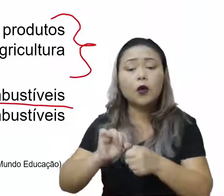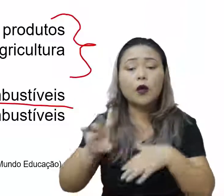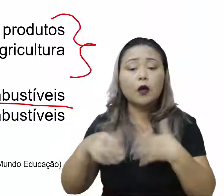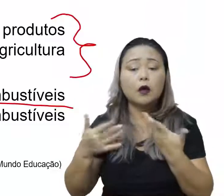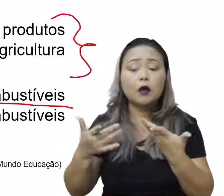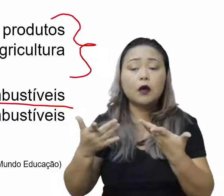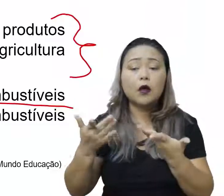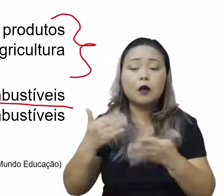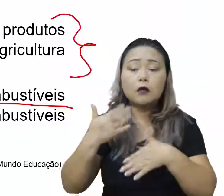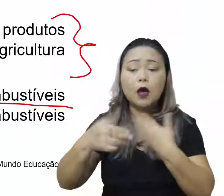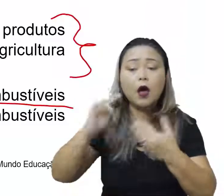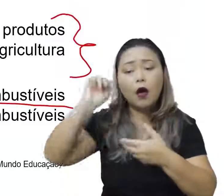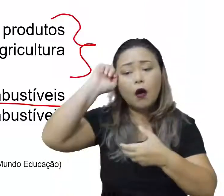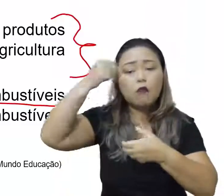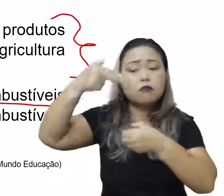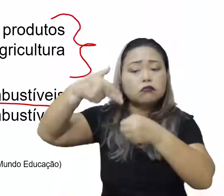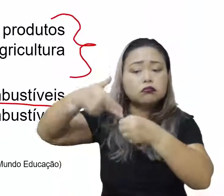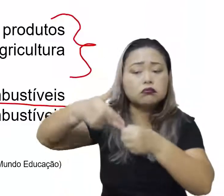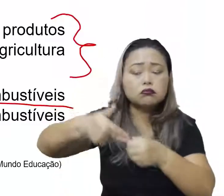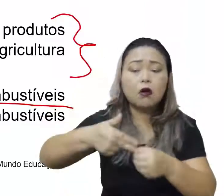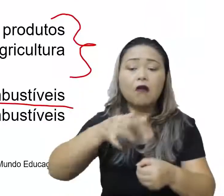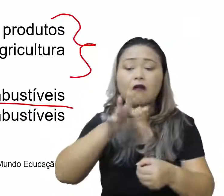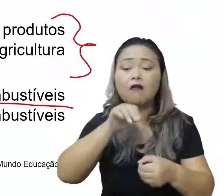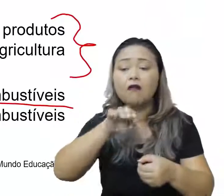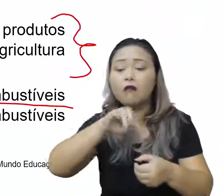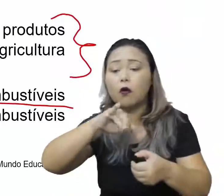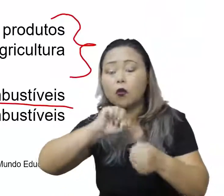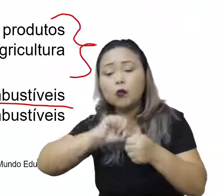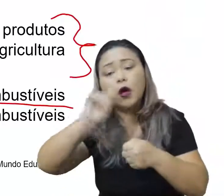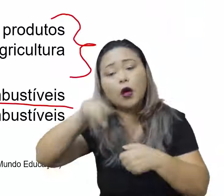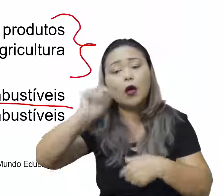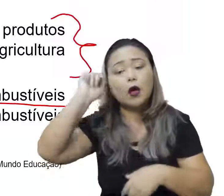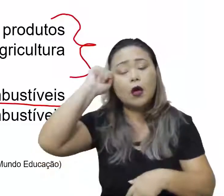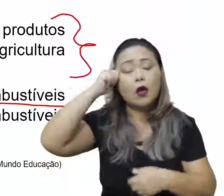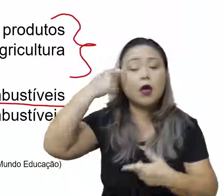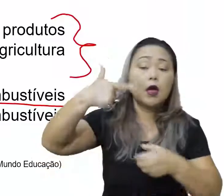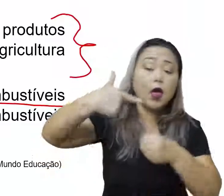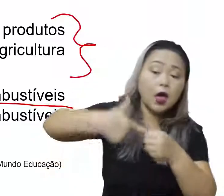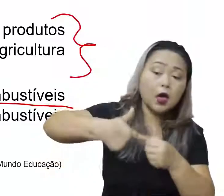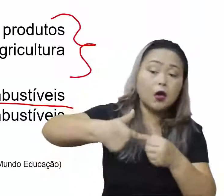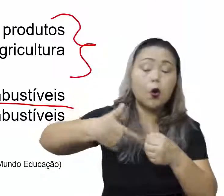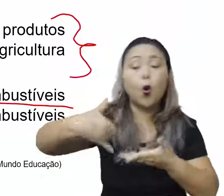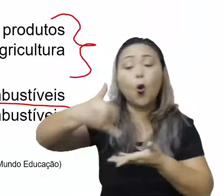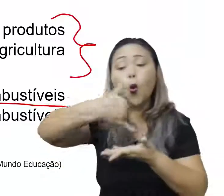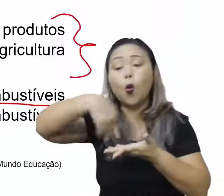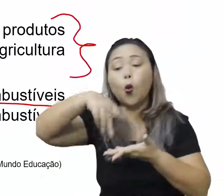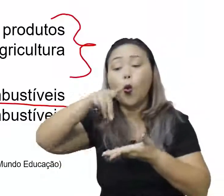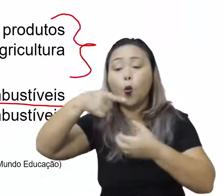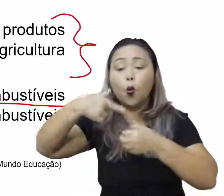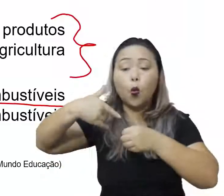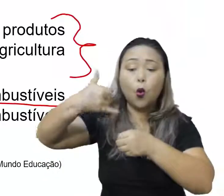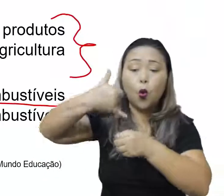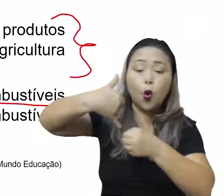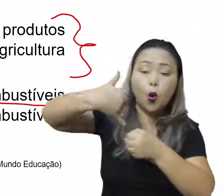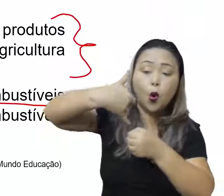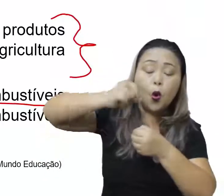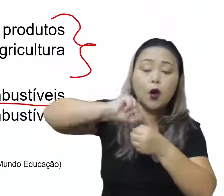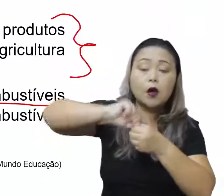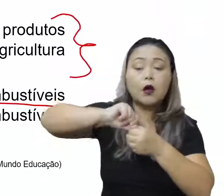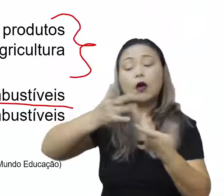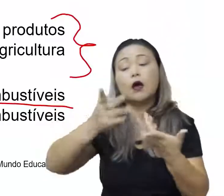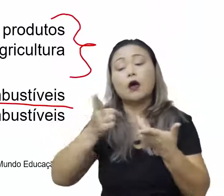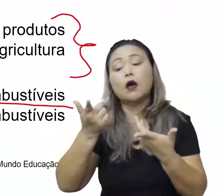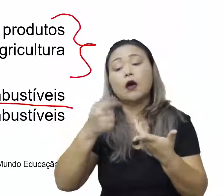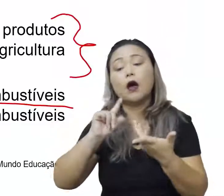petróleo, né? Combustível fóssil, petróleo, que é gasolina, é óleo diesel, querosene nos aviões, né?